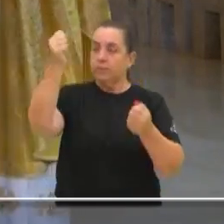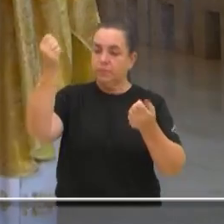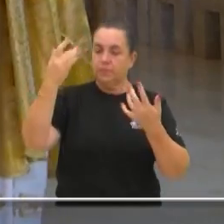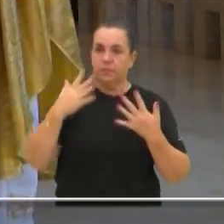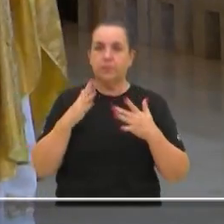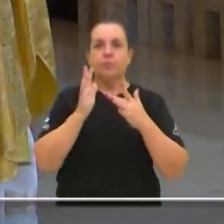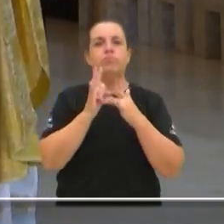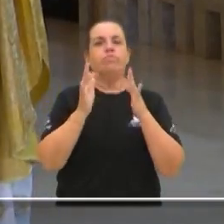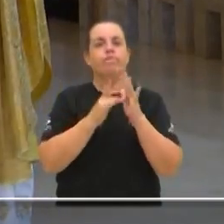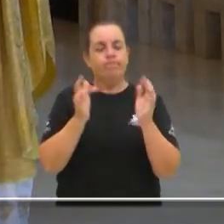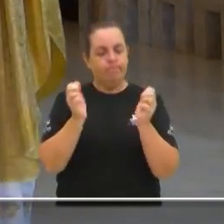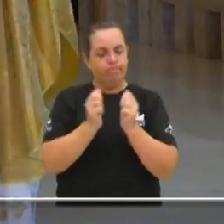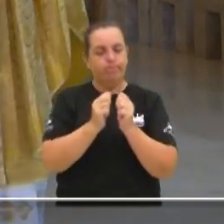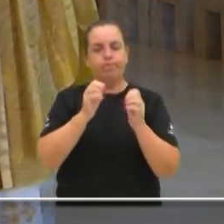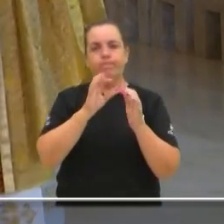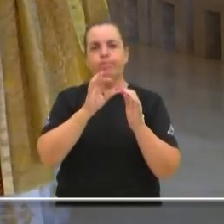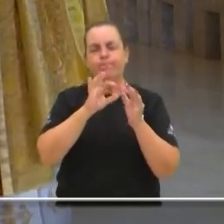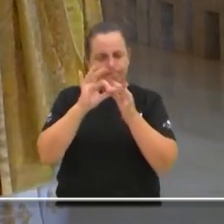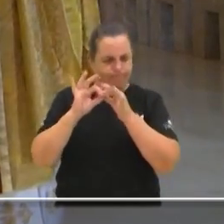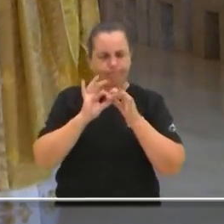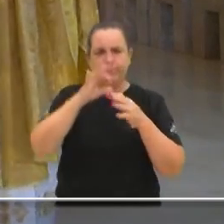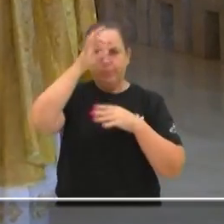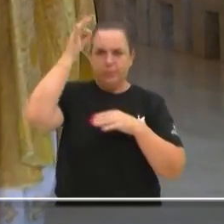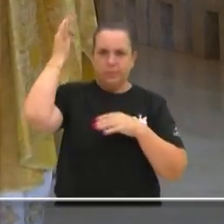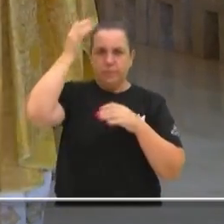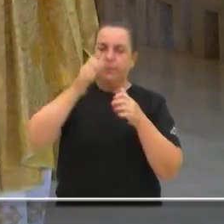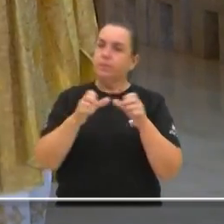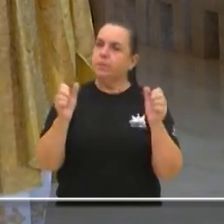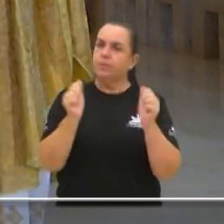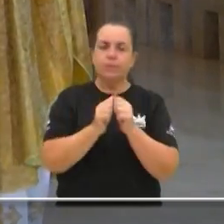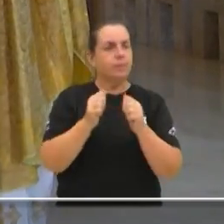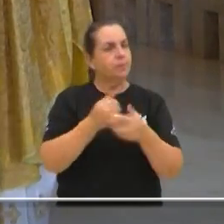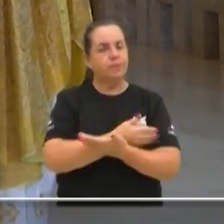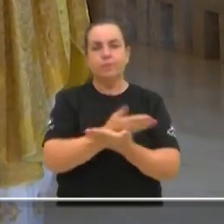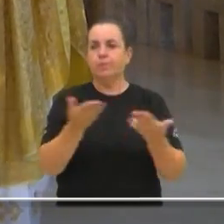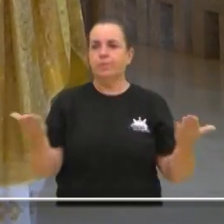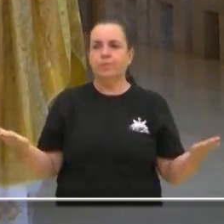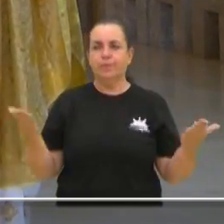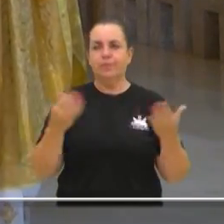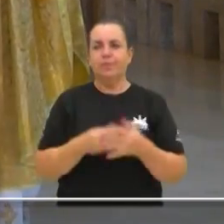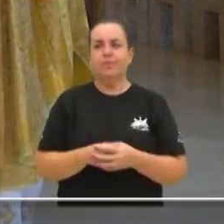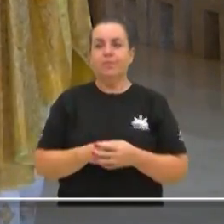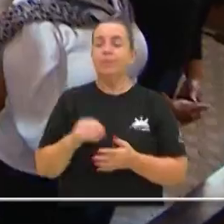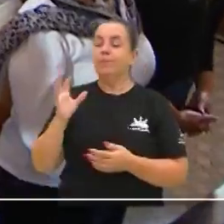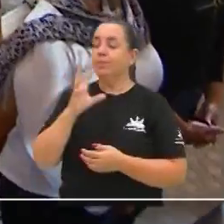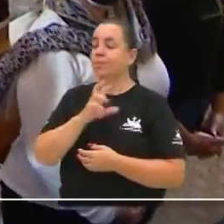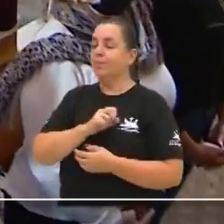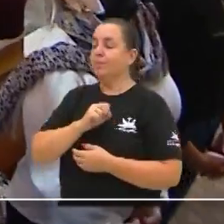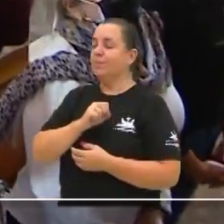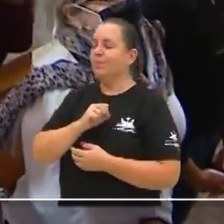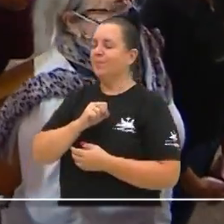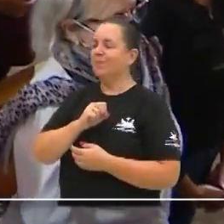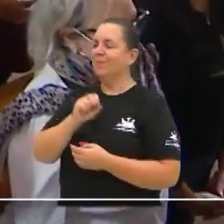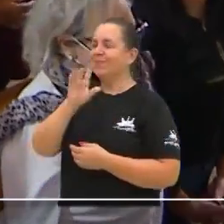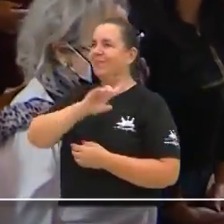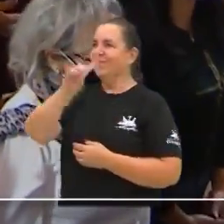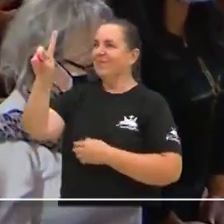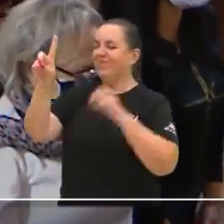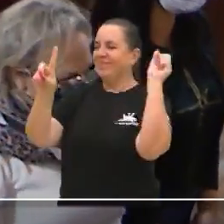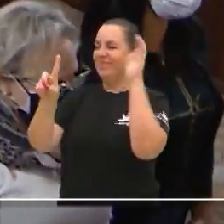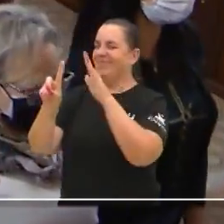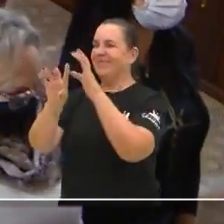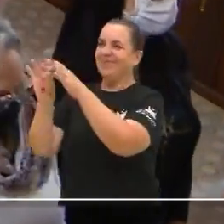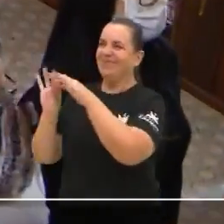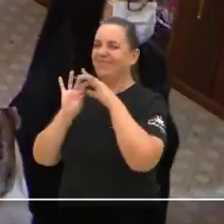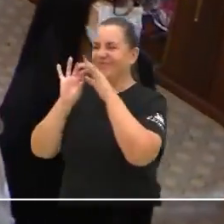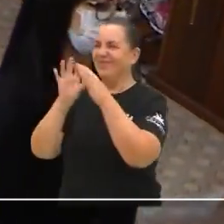de Jesus Cristo com o Espírito Santo, esteja com todos vocês. Bendito seja Deus que nos